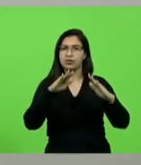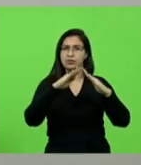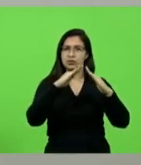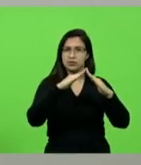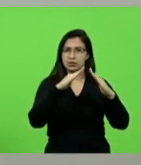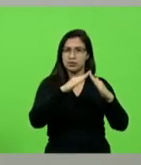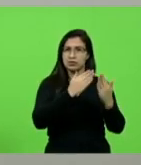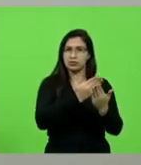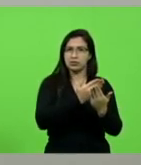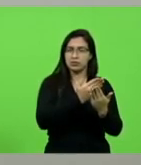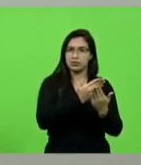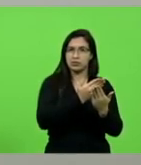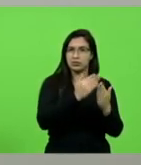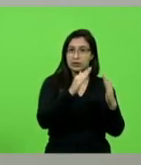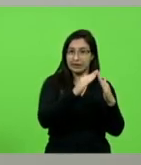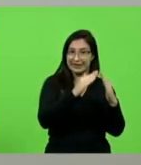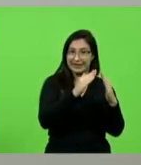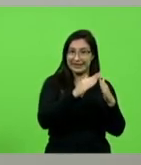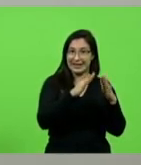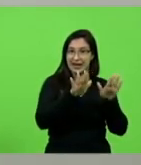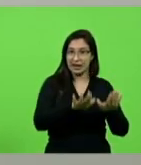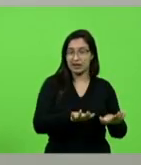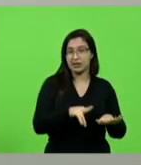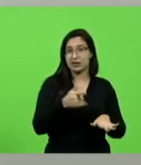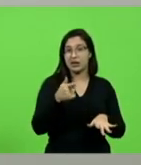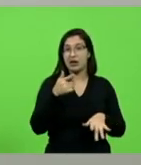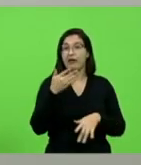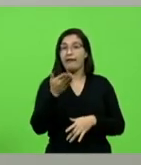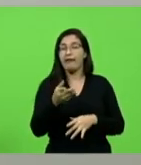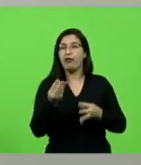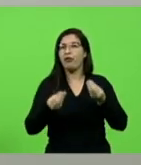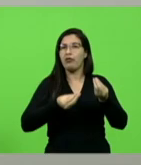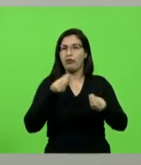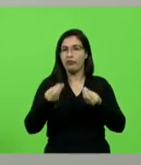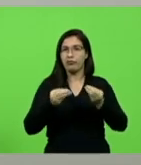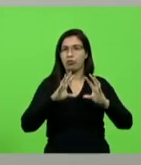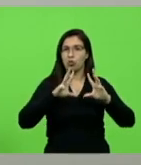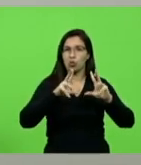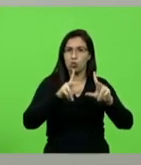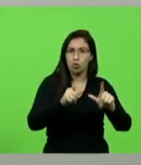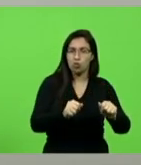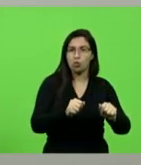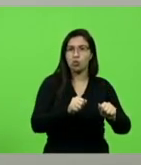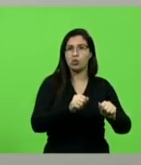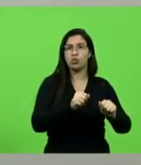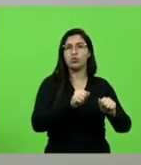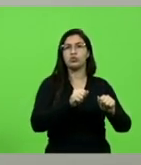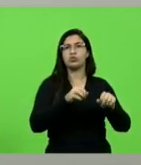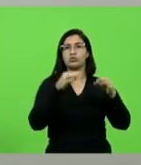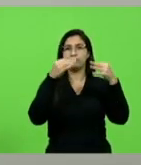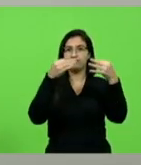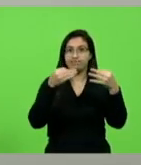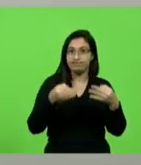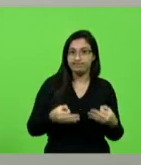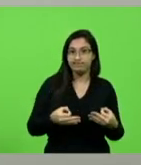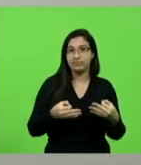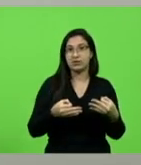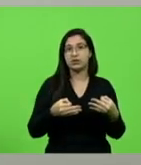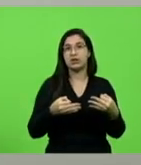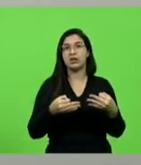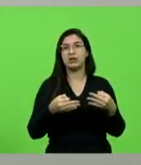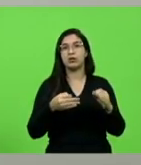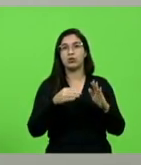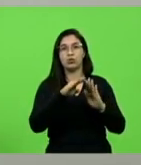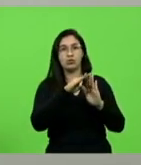que a educação domiciliar, ela vai atender na integridade os princípios educacionais que tratam do tema, em